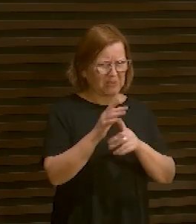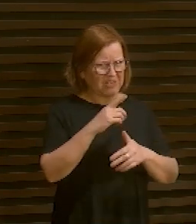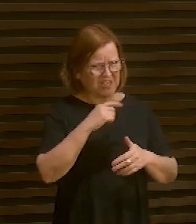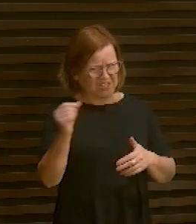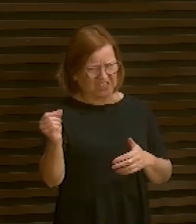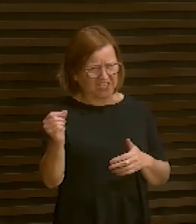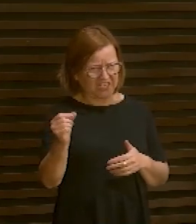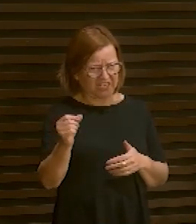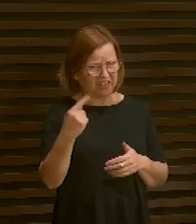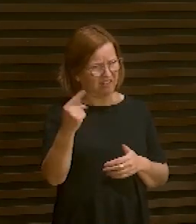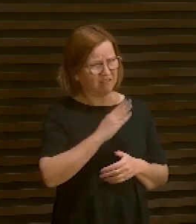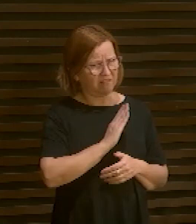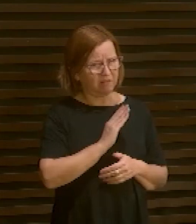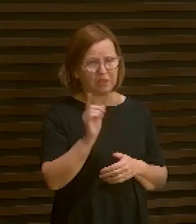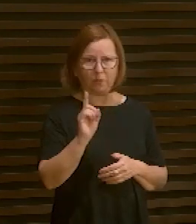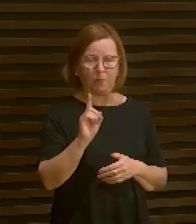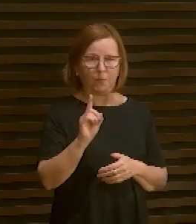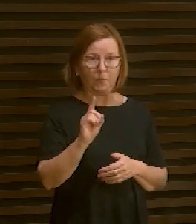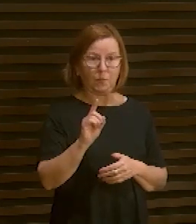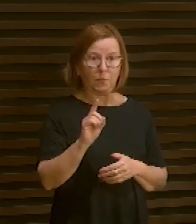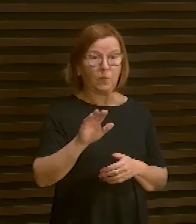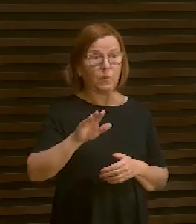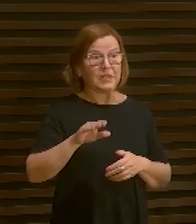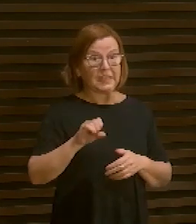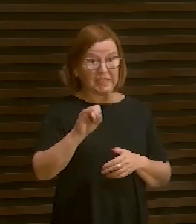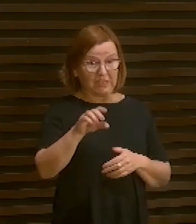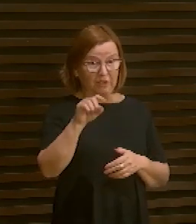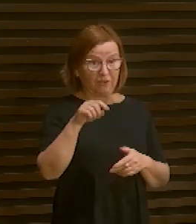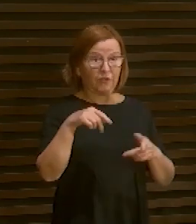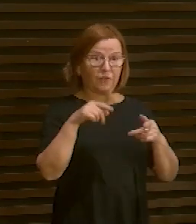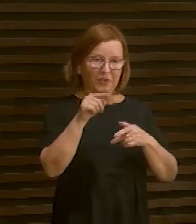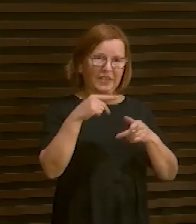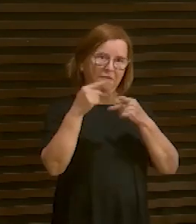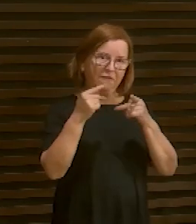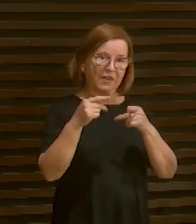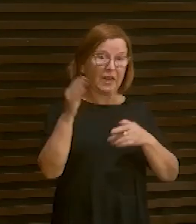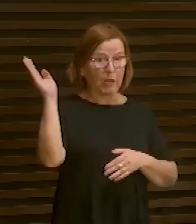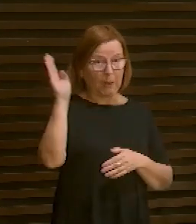Porque se ele tivesse entrado em você, ao invés de você maldizer, você ia abençoar.